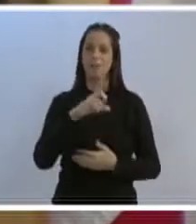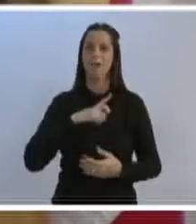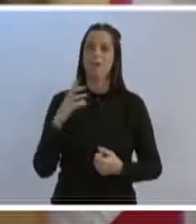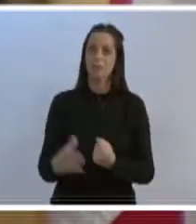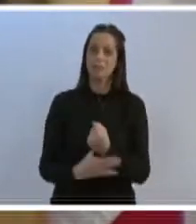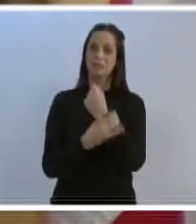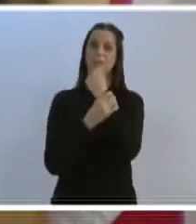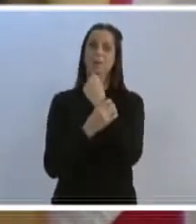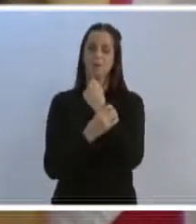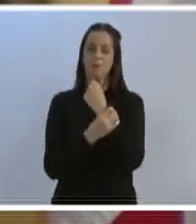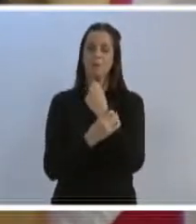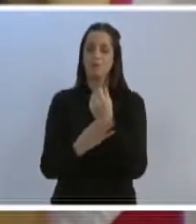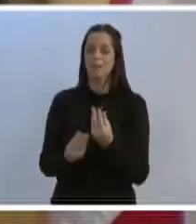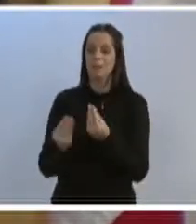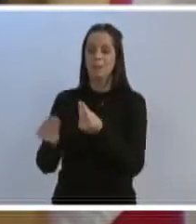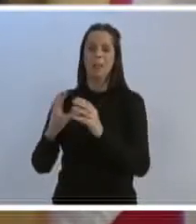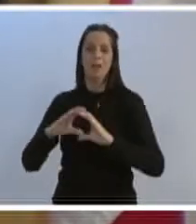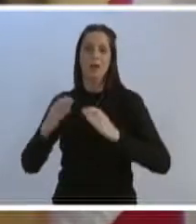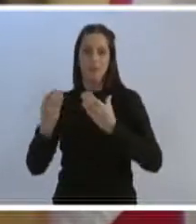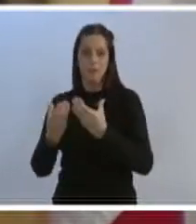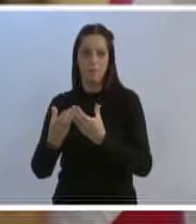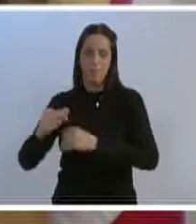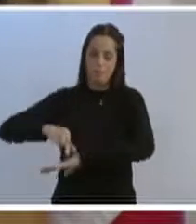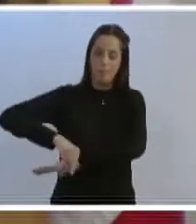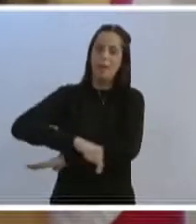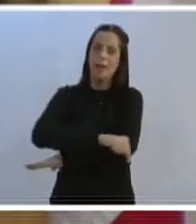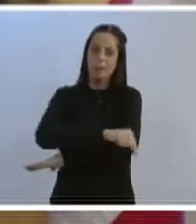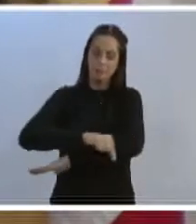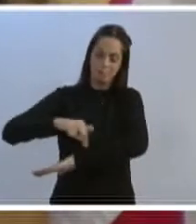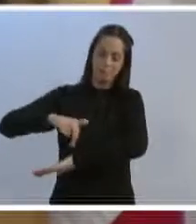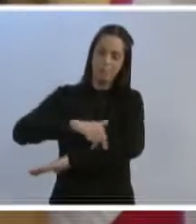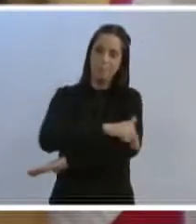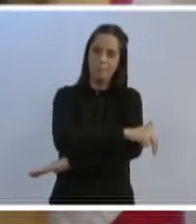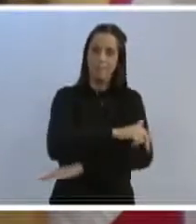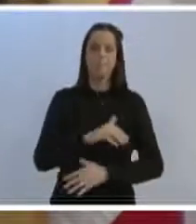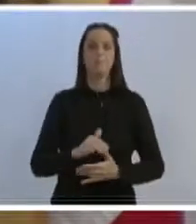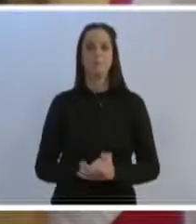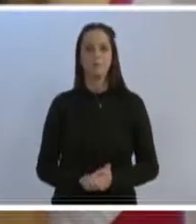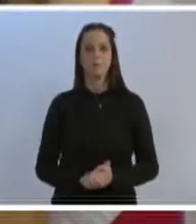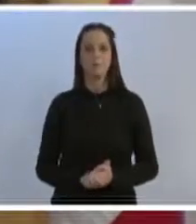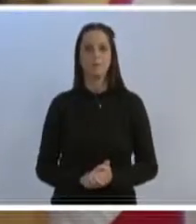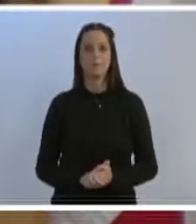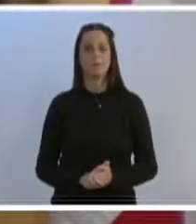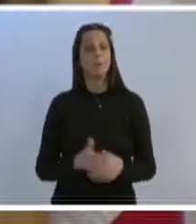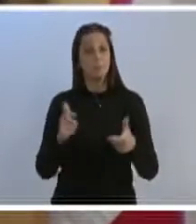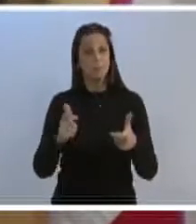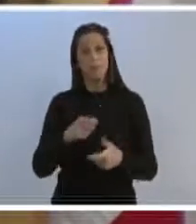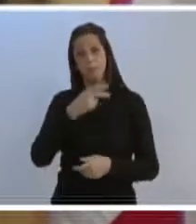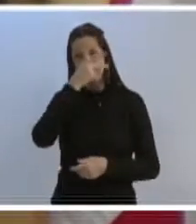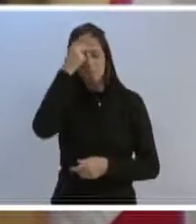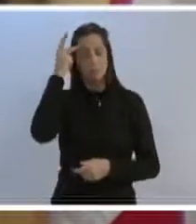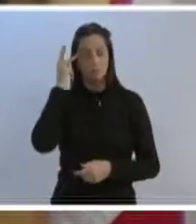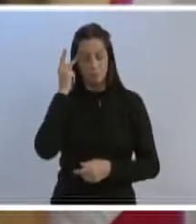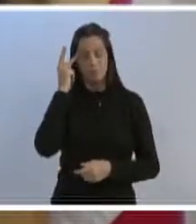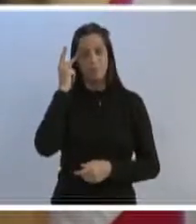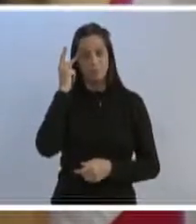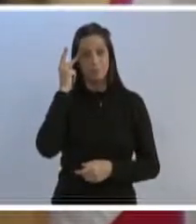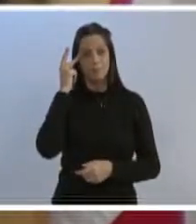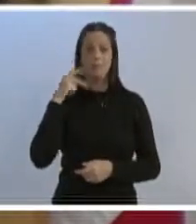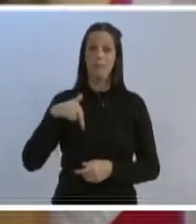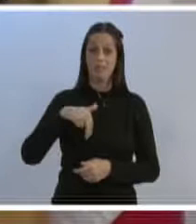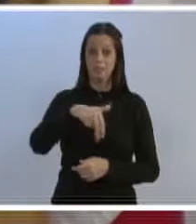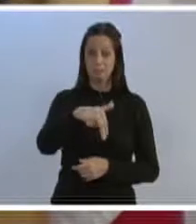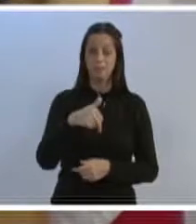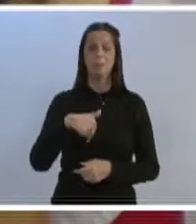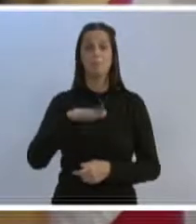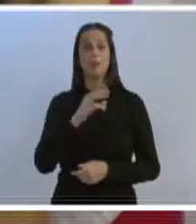comunidade é uma pista de rolamento ou seja um corredor de serviço que movimenta mais de